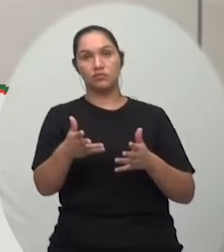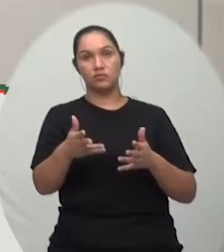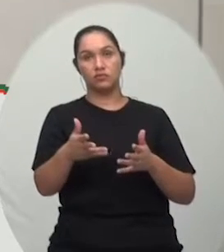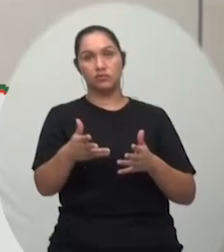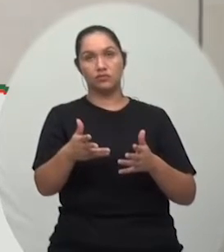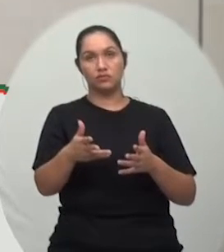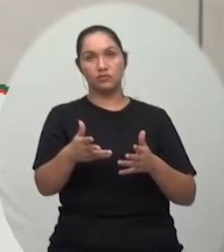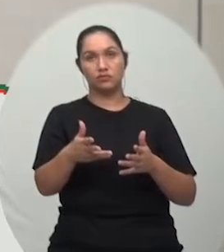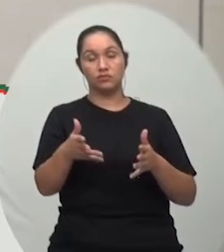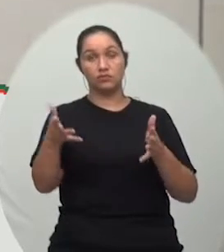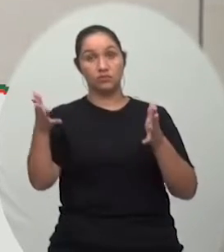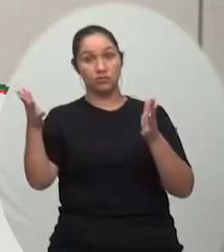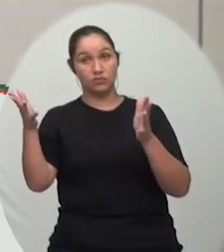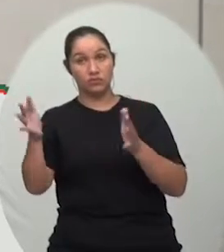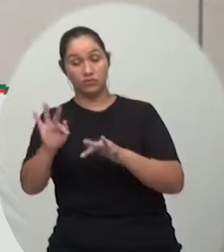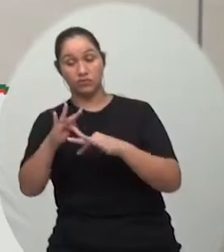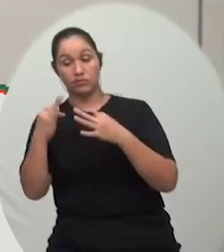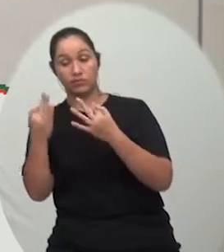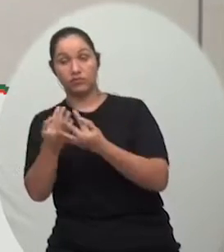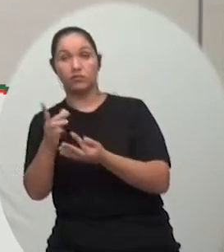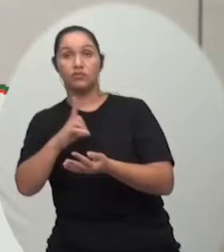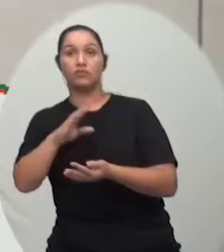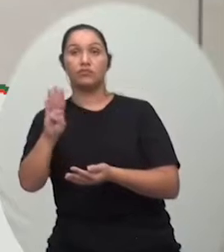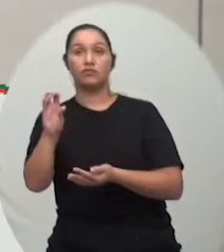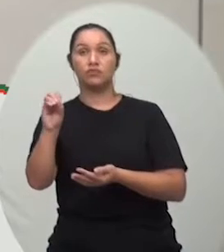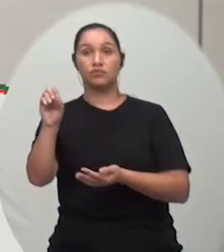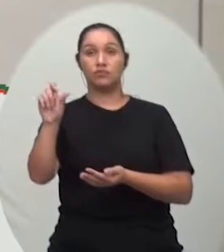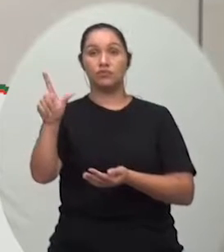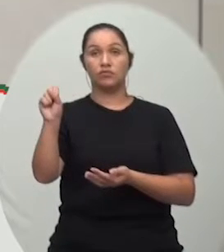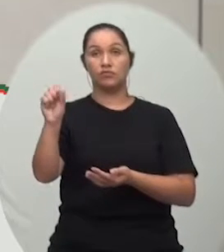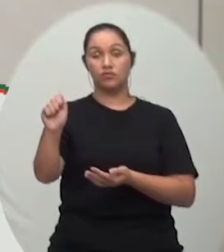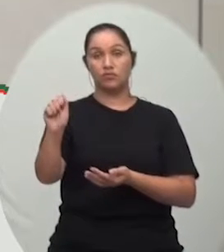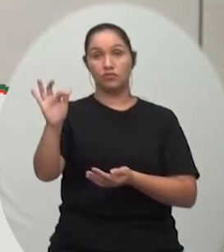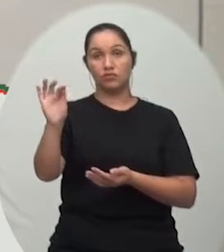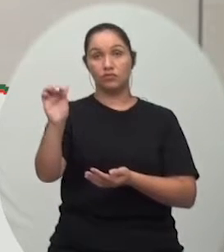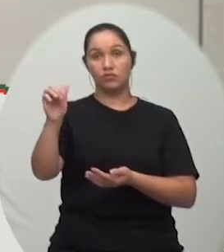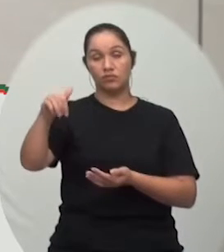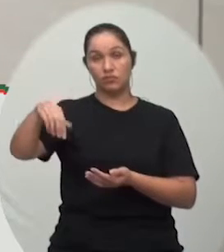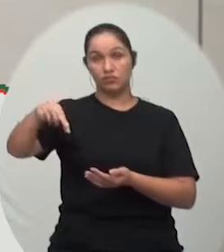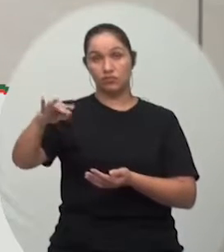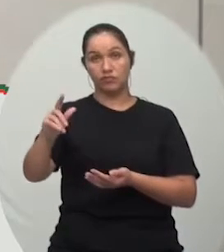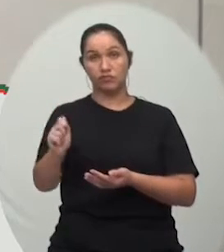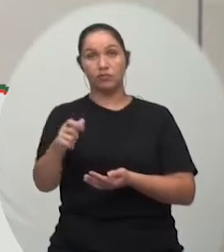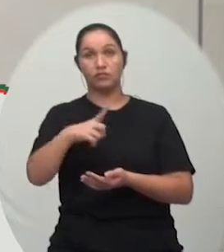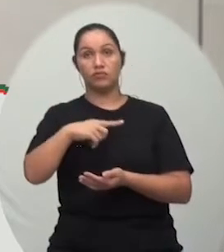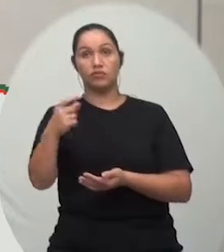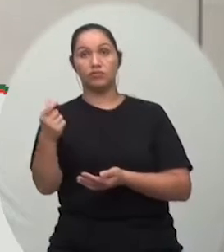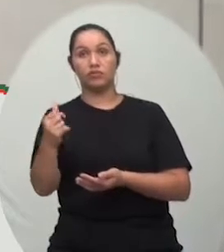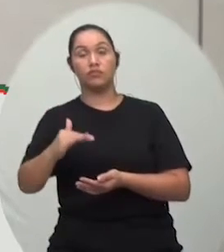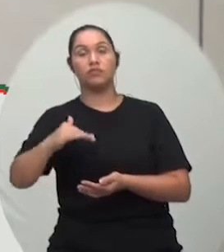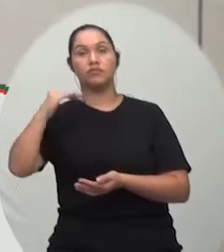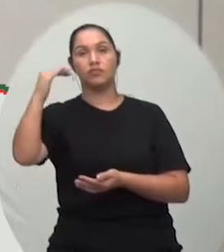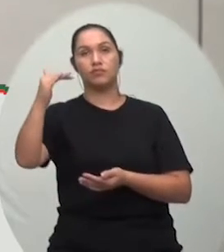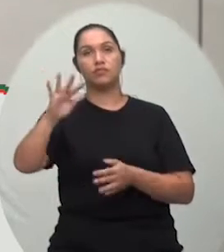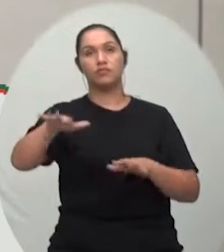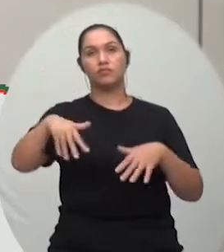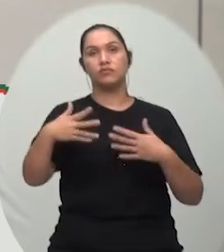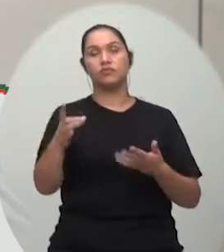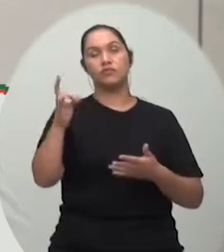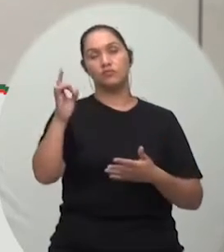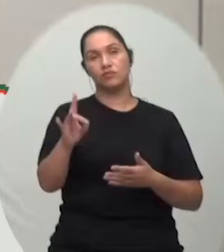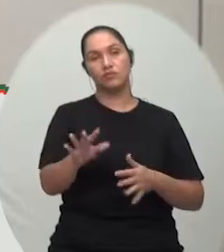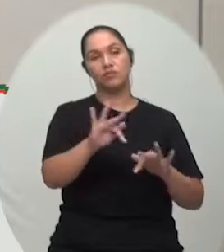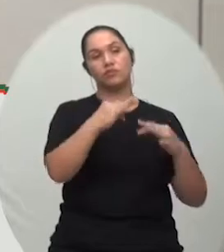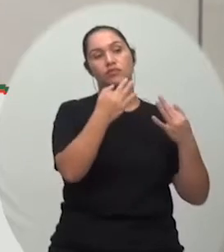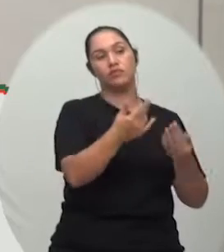um valor maior do que os R$ 200. E esse, repito, esse complemento de renda é para as famílias que